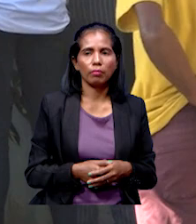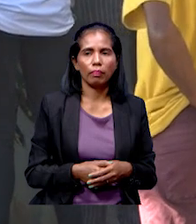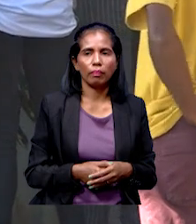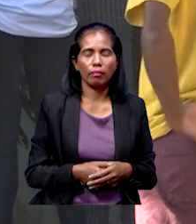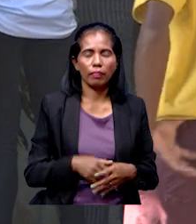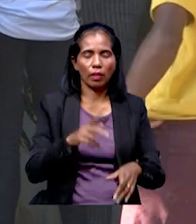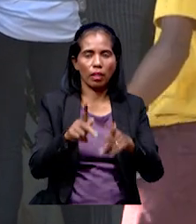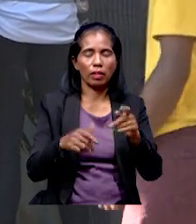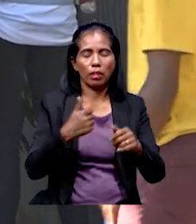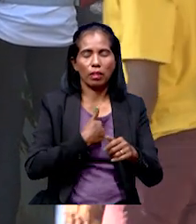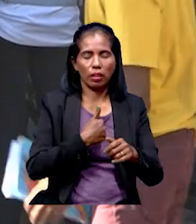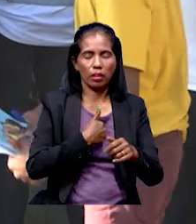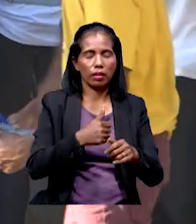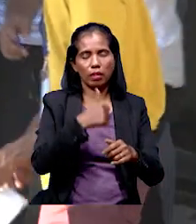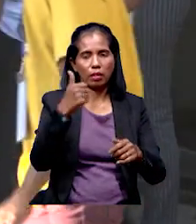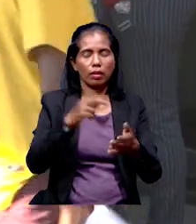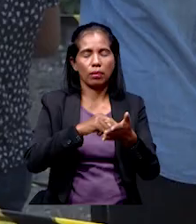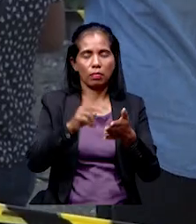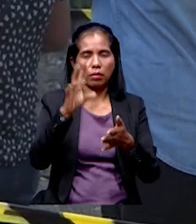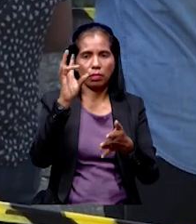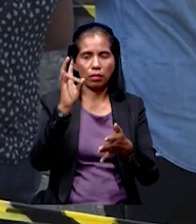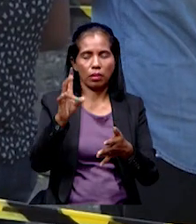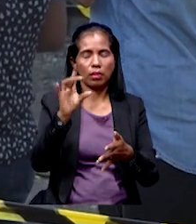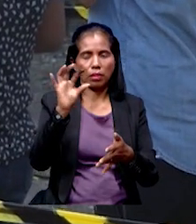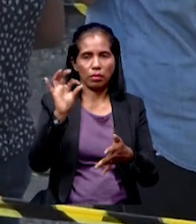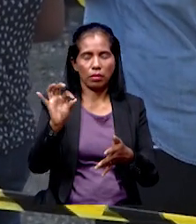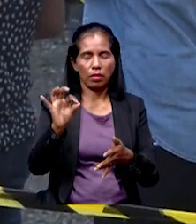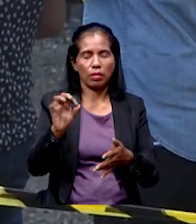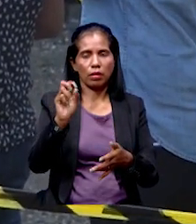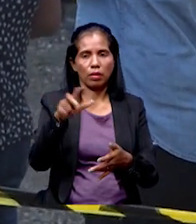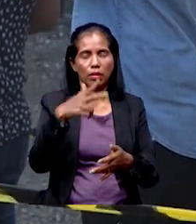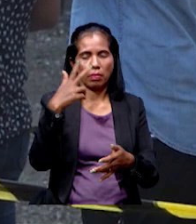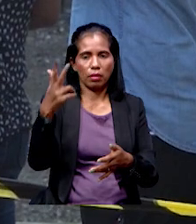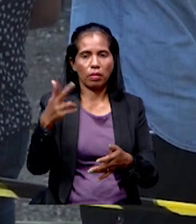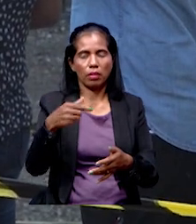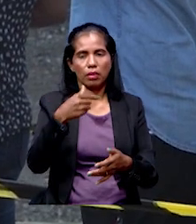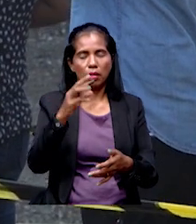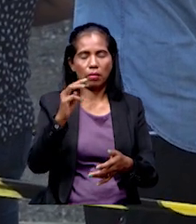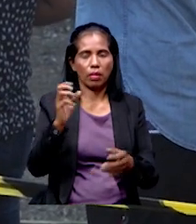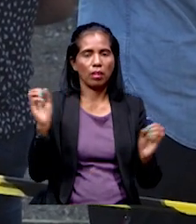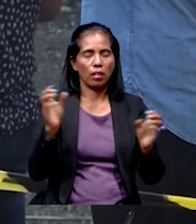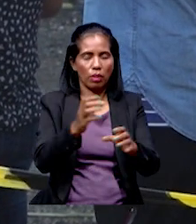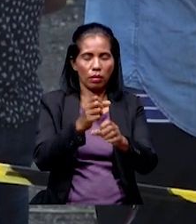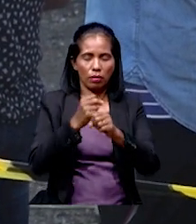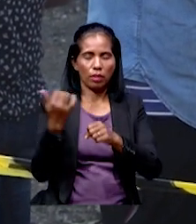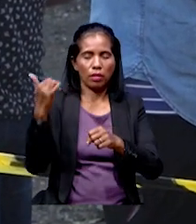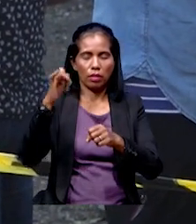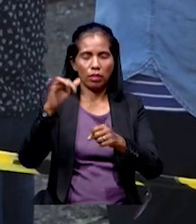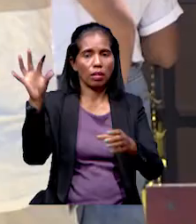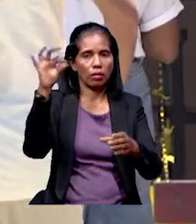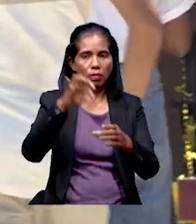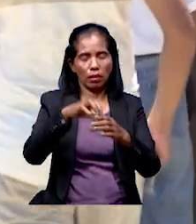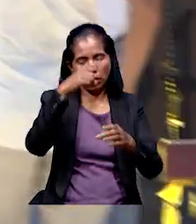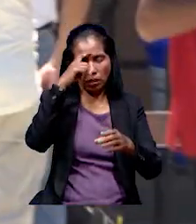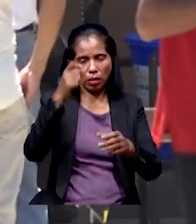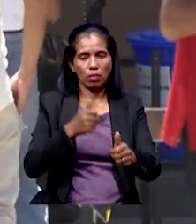Candidato Sira Seluk com número sorteio walu, sia no salu recintolu, gemen la consegue foto ser na expressão ba voto, tamba